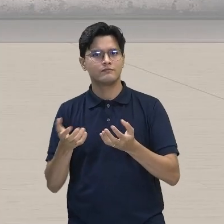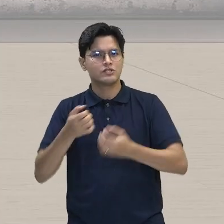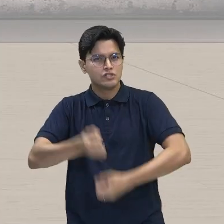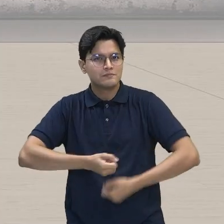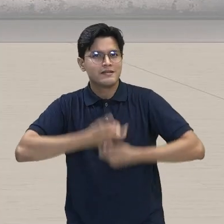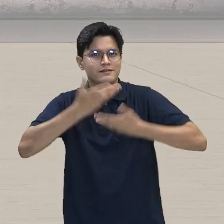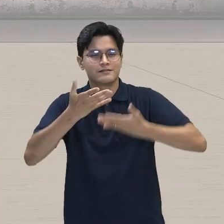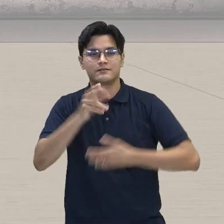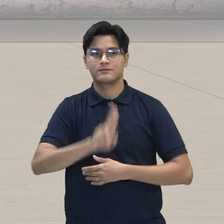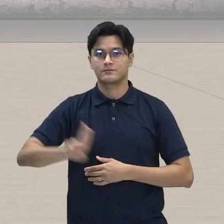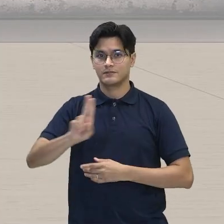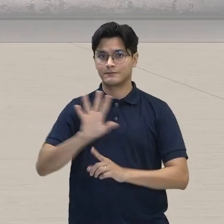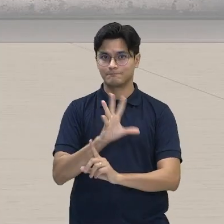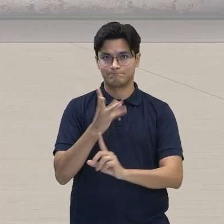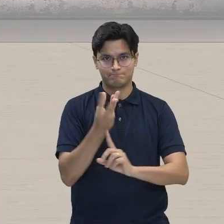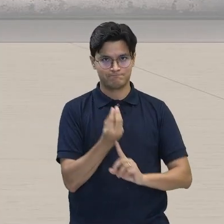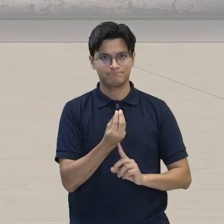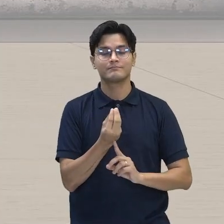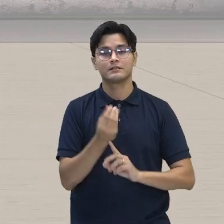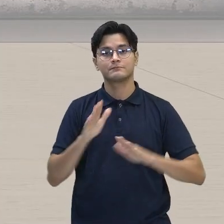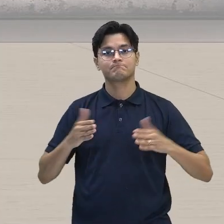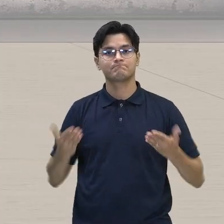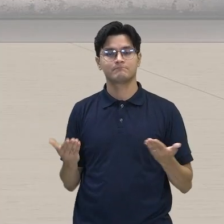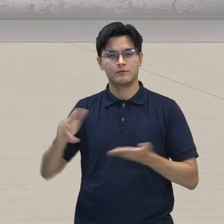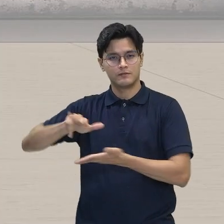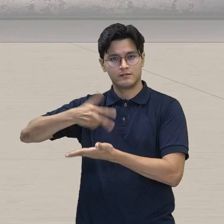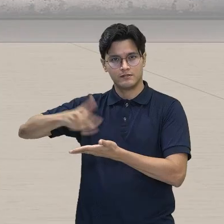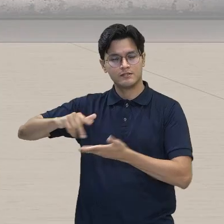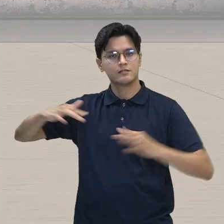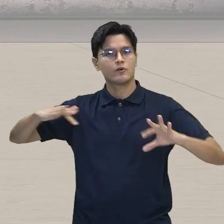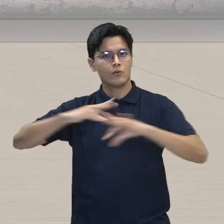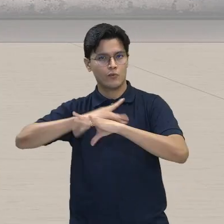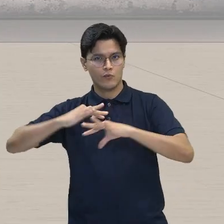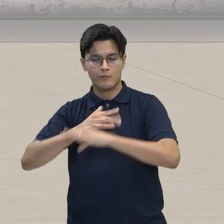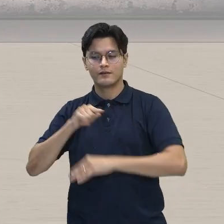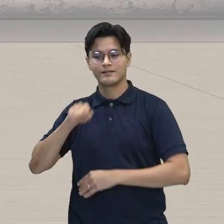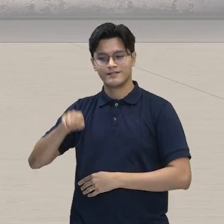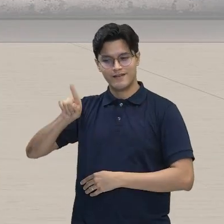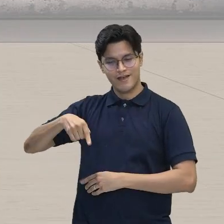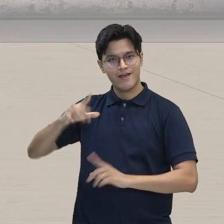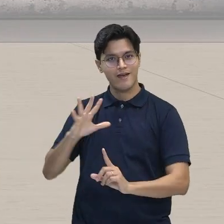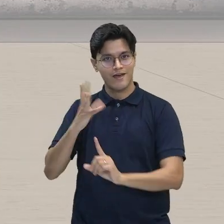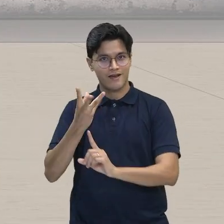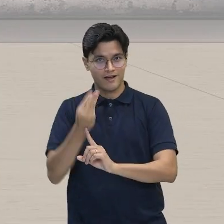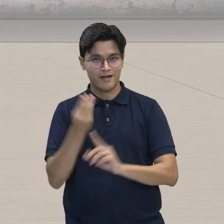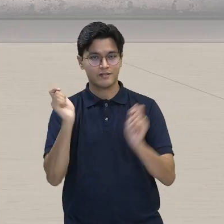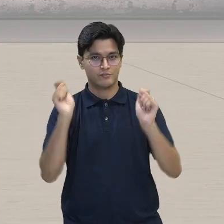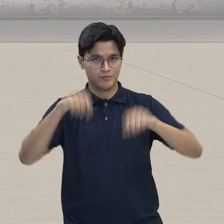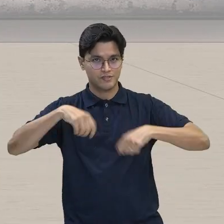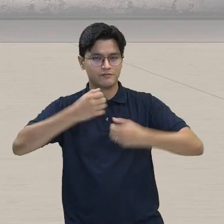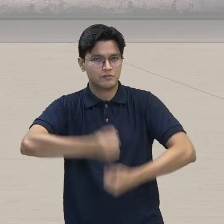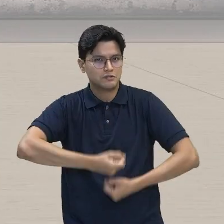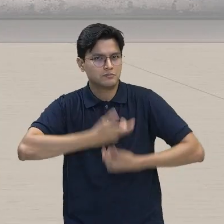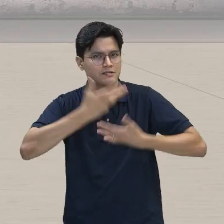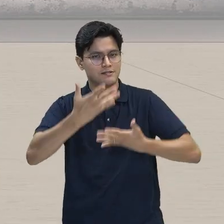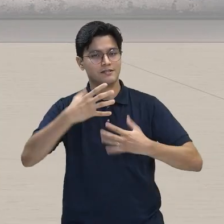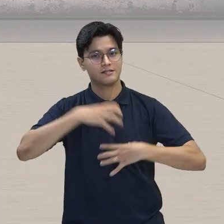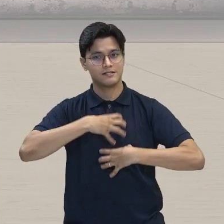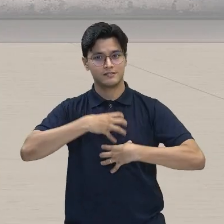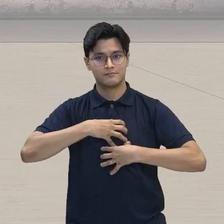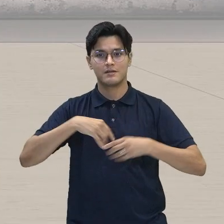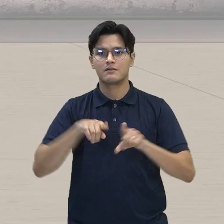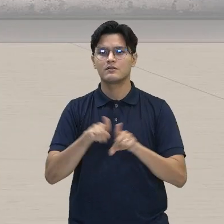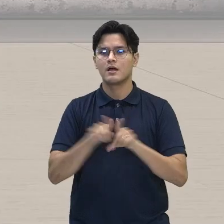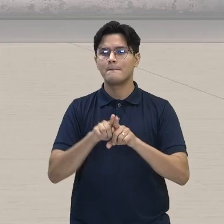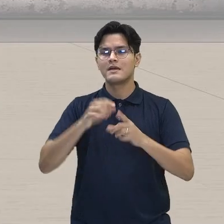as danças urbanas é uma dessas artes onde as pessoas conseguem expressar os seus sentimentos, o local